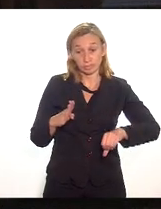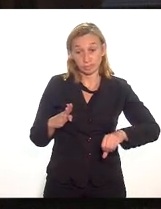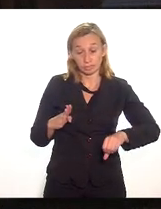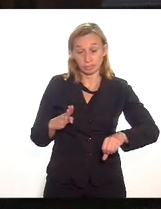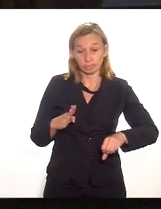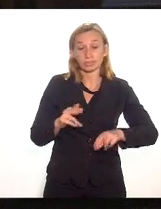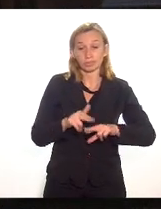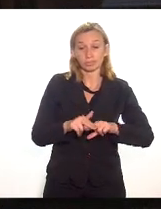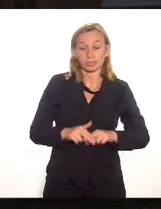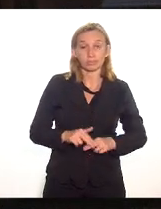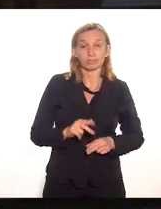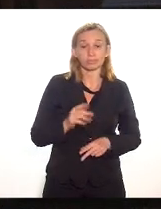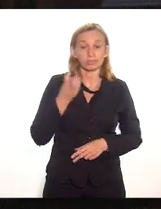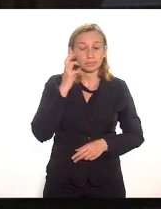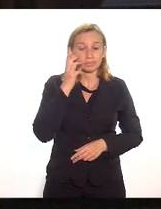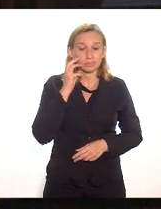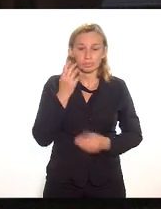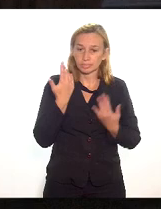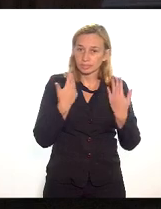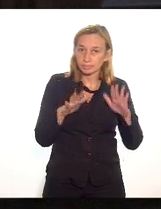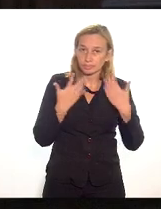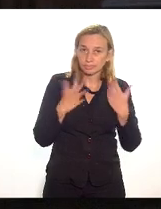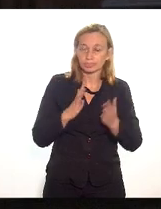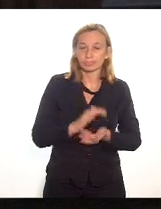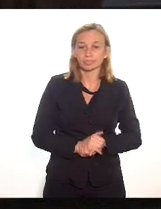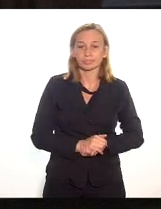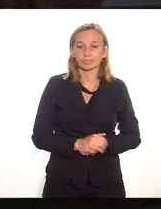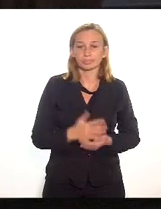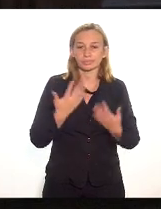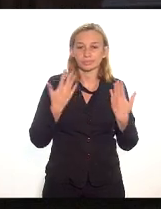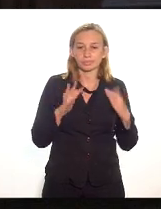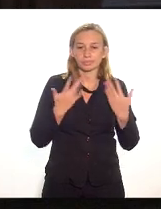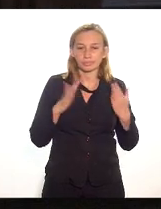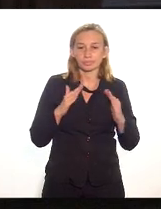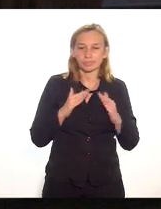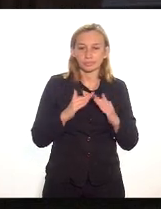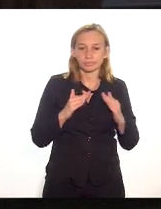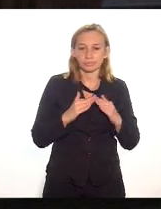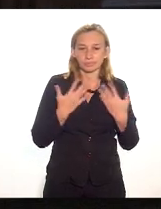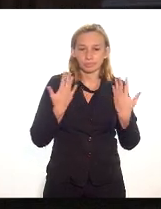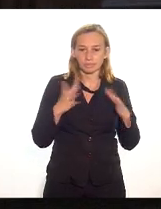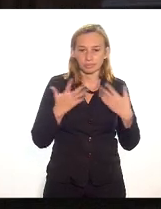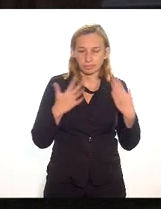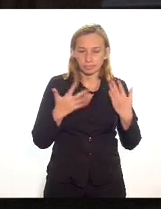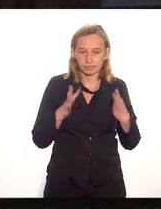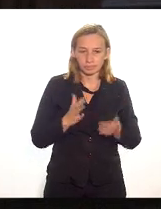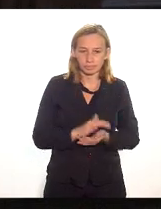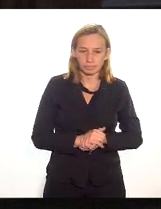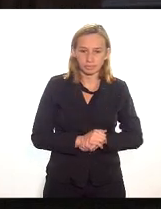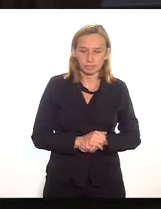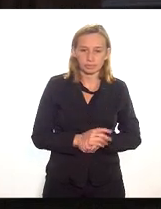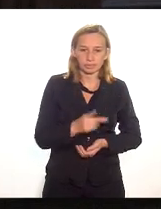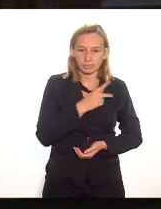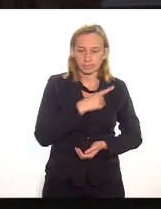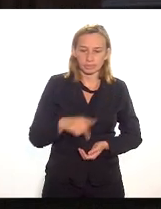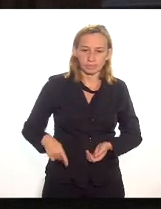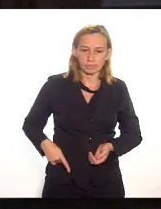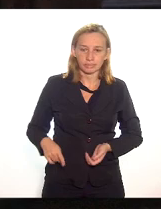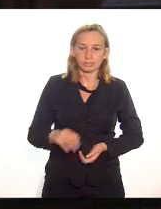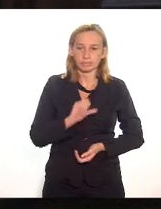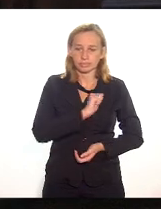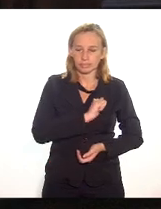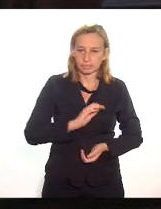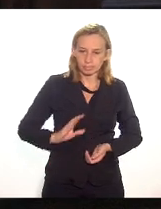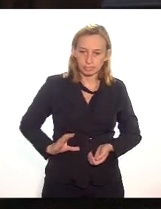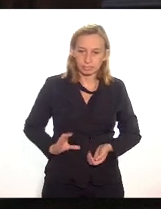Por isso, Valdec, parabéns, parabéns a essa casa, Parabéns ao presidente dessa casa,